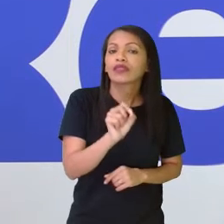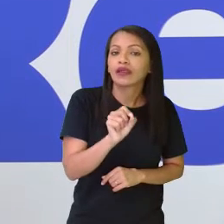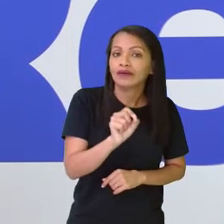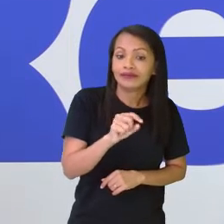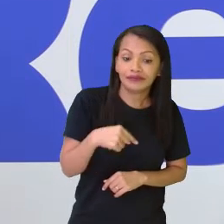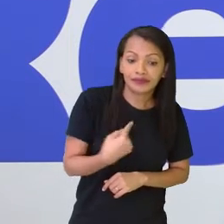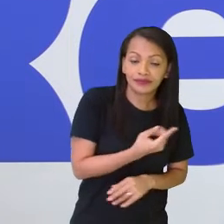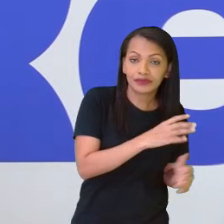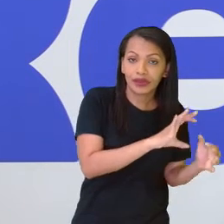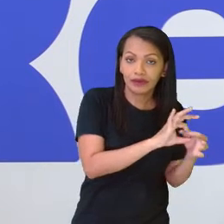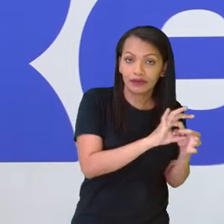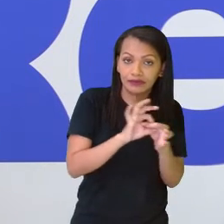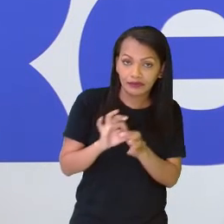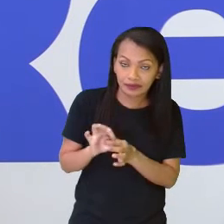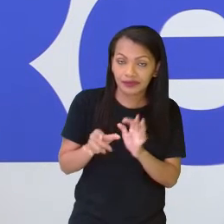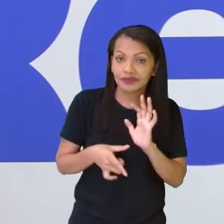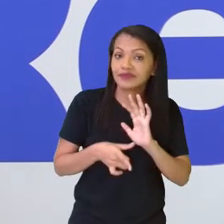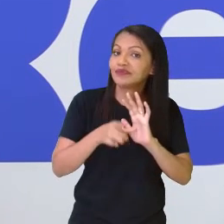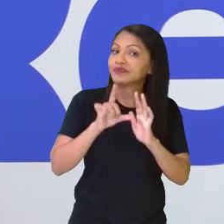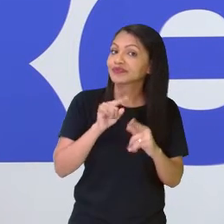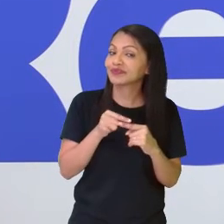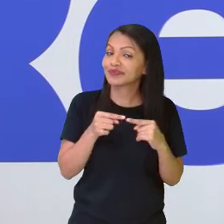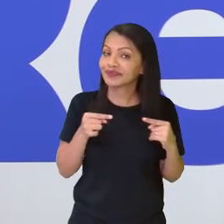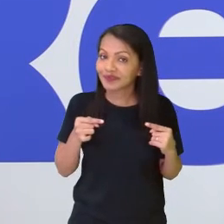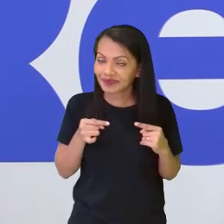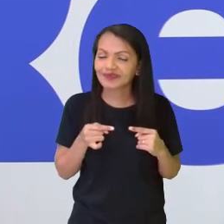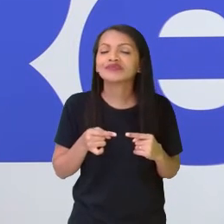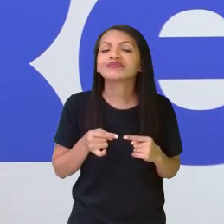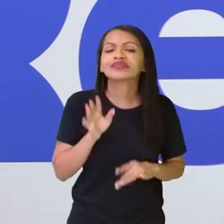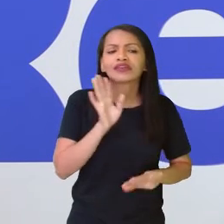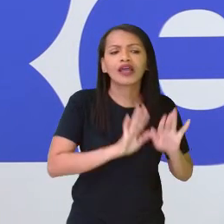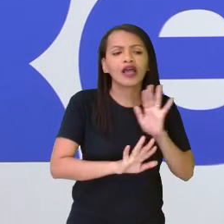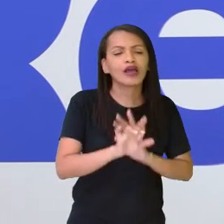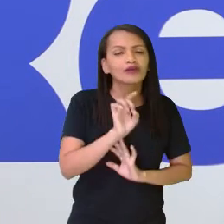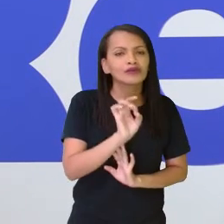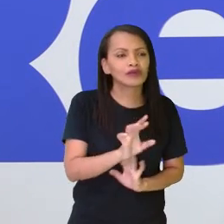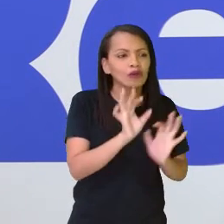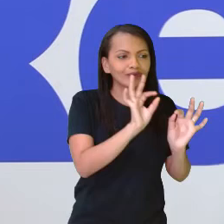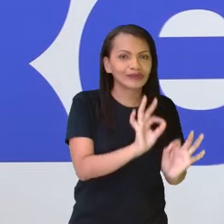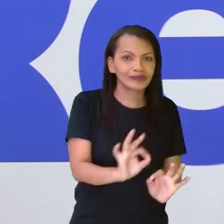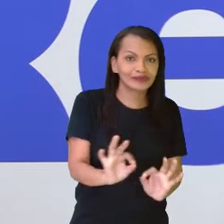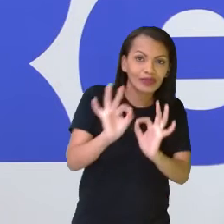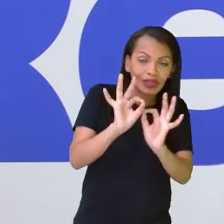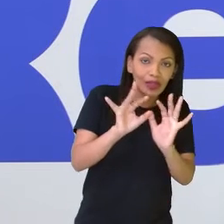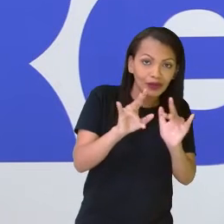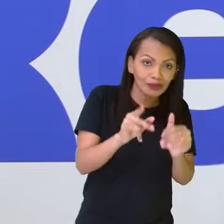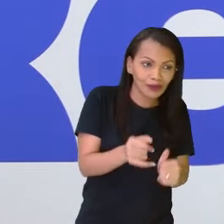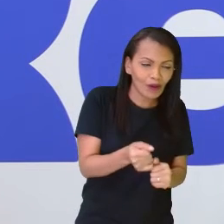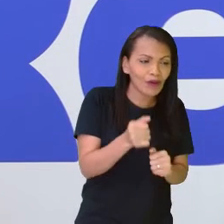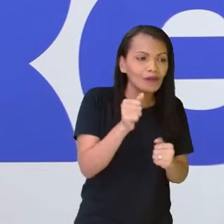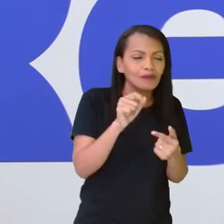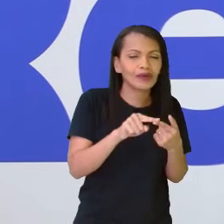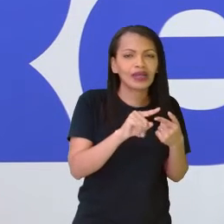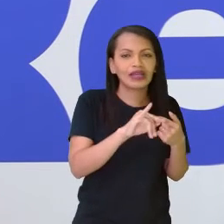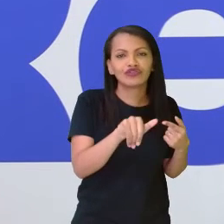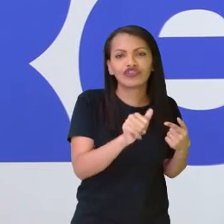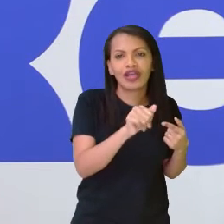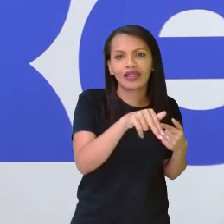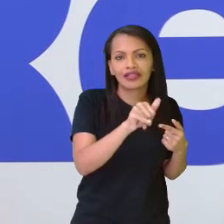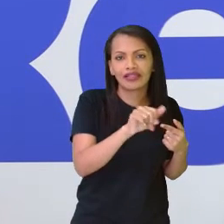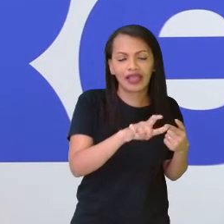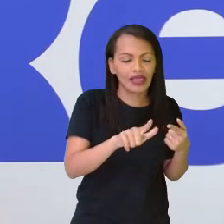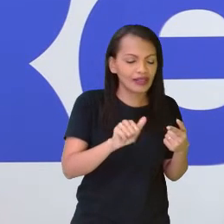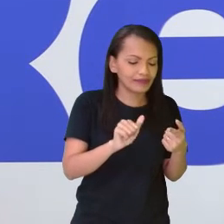nos contextos anteriores, né? Mas, por enquanto, estão só prestando atenção mesmo. Mas está todo mundo por aqui ainda. Janiele, Luan,